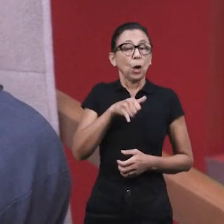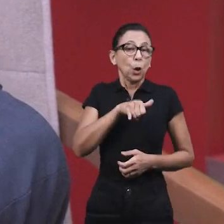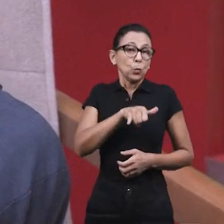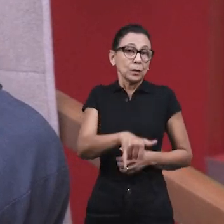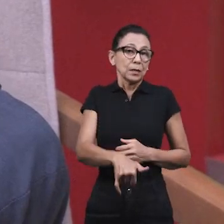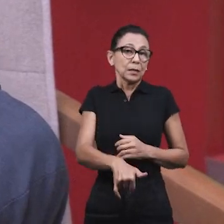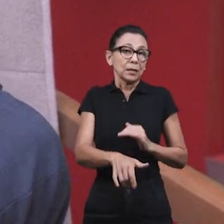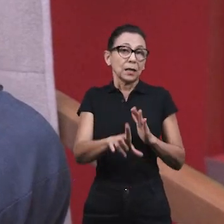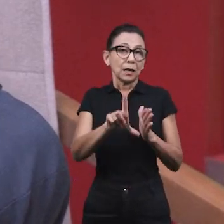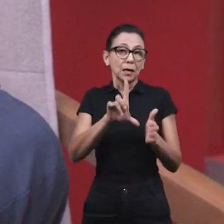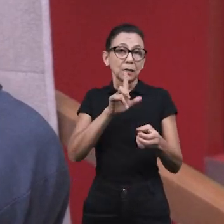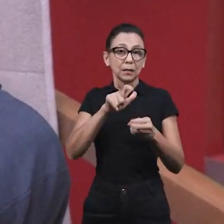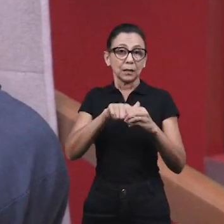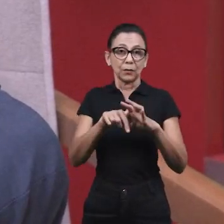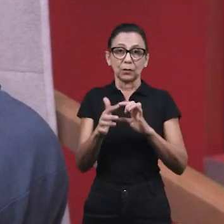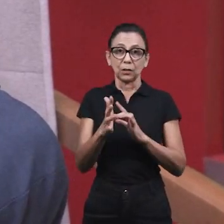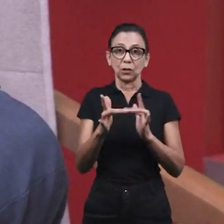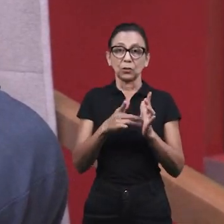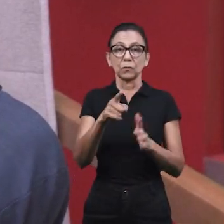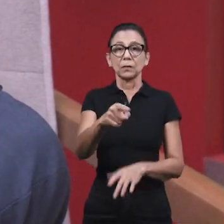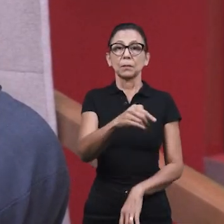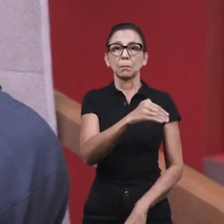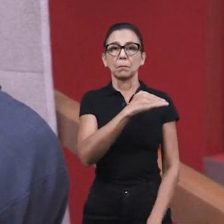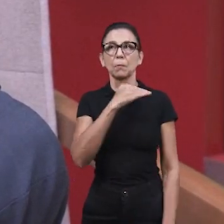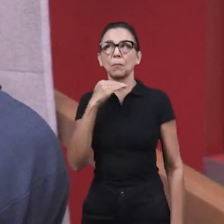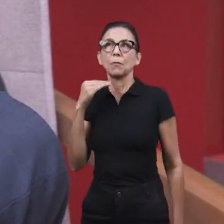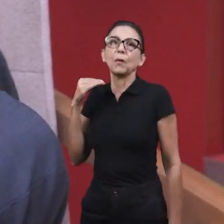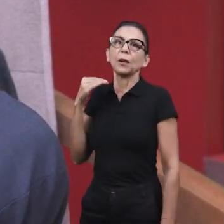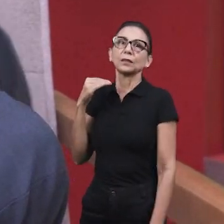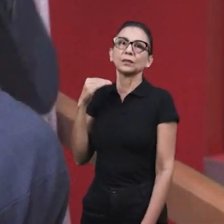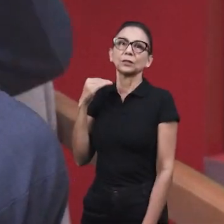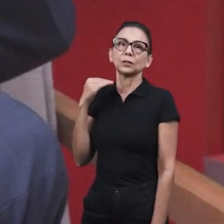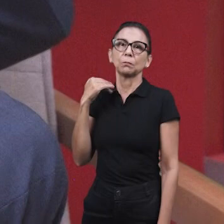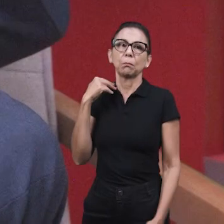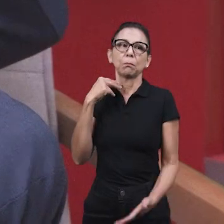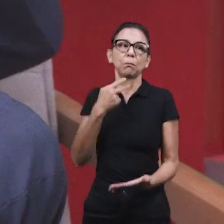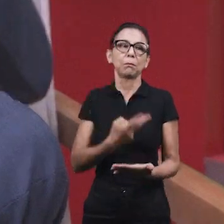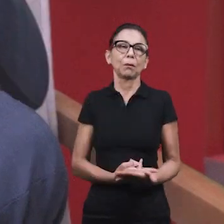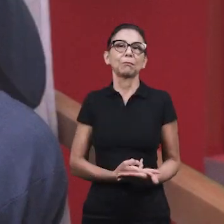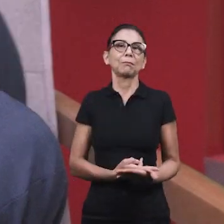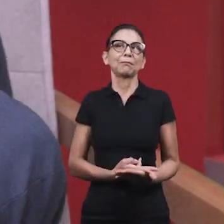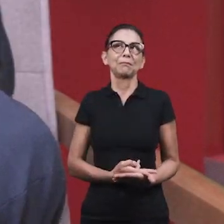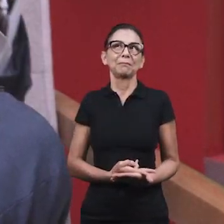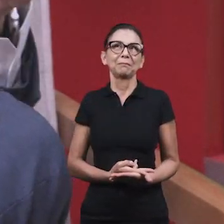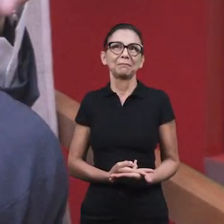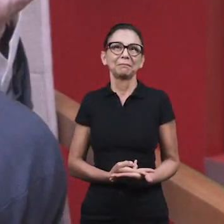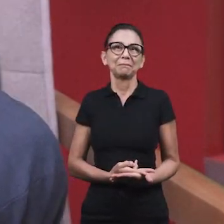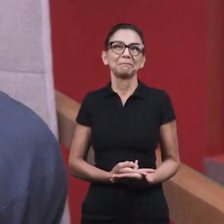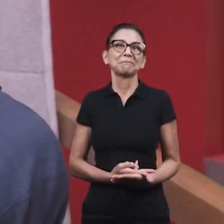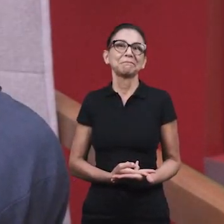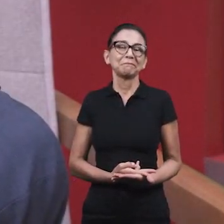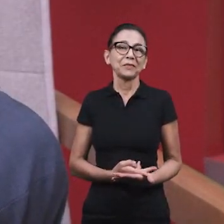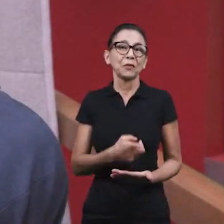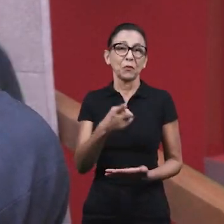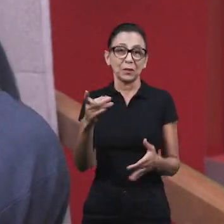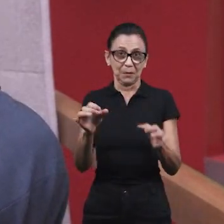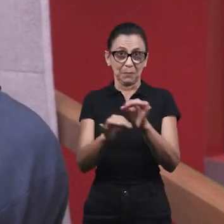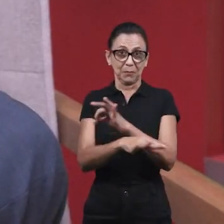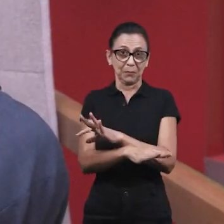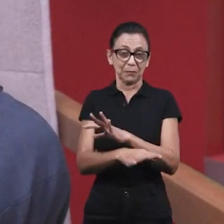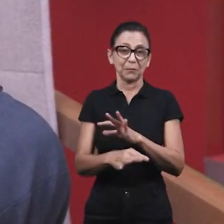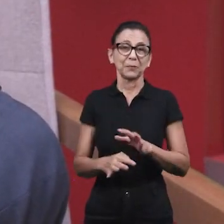pessoal aconteça antes da volta de Jesus pela morte, ou nós estamos ou estaremos naquele